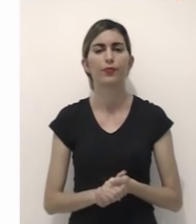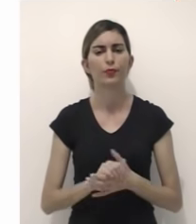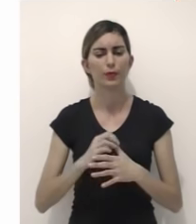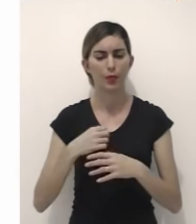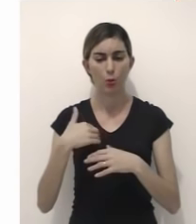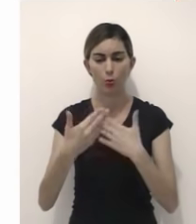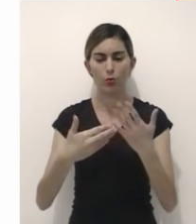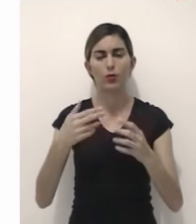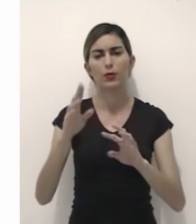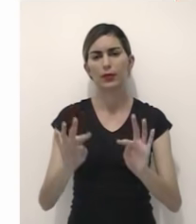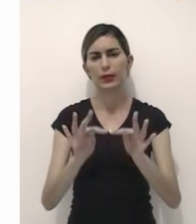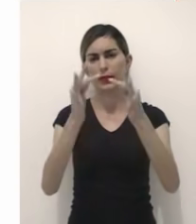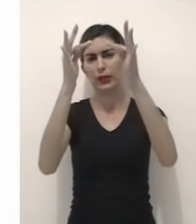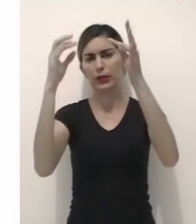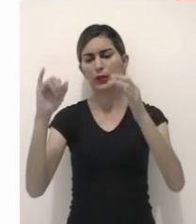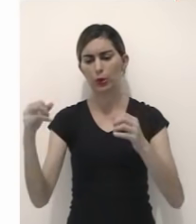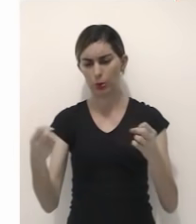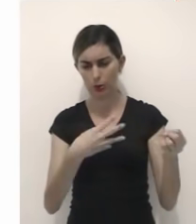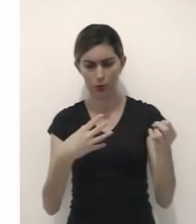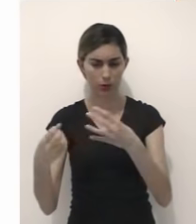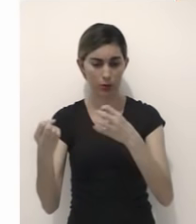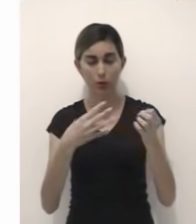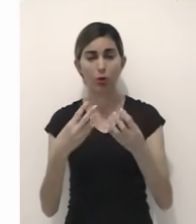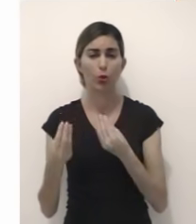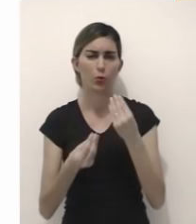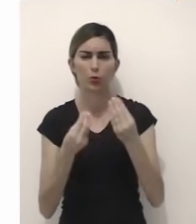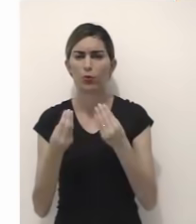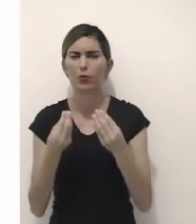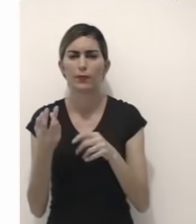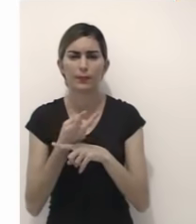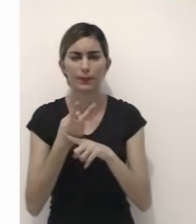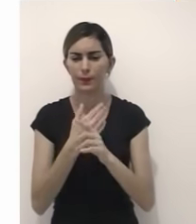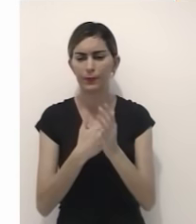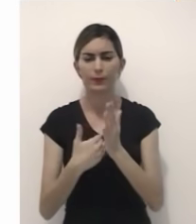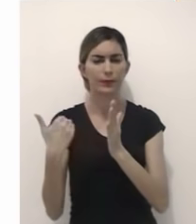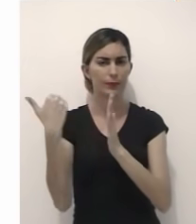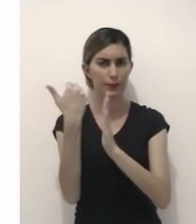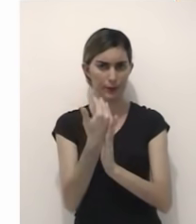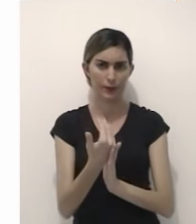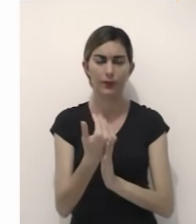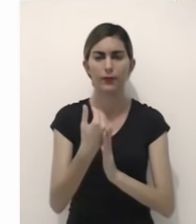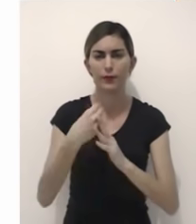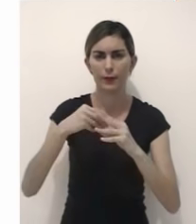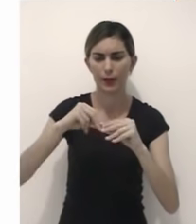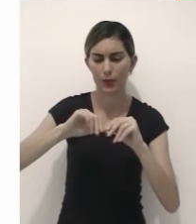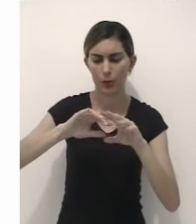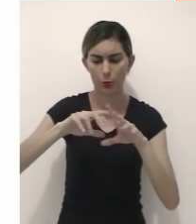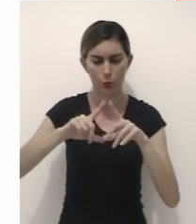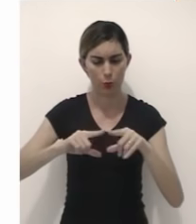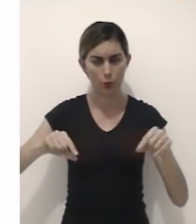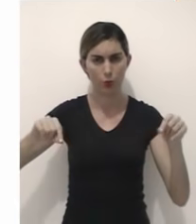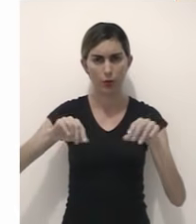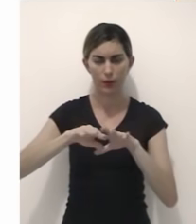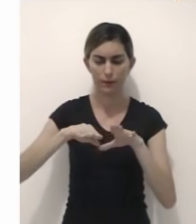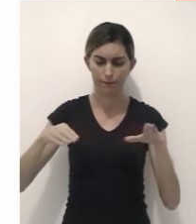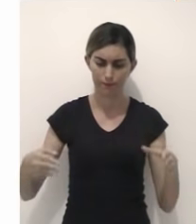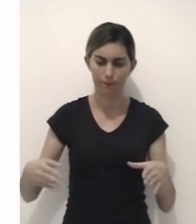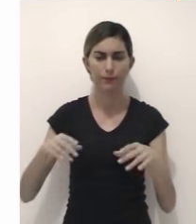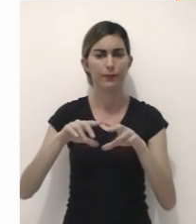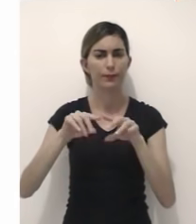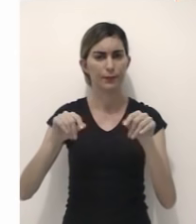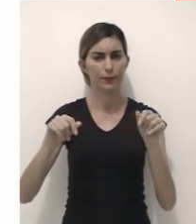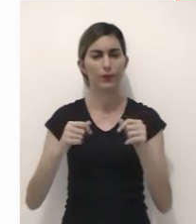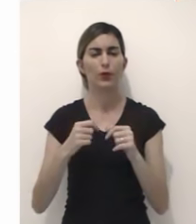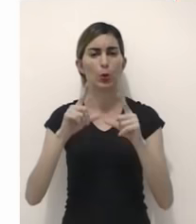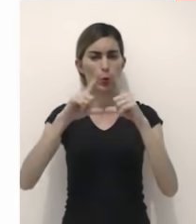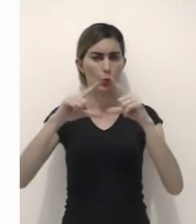missão. Usando tecnologias inovadoras para explorar mais da superfície lunar do que